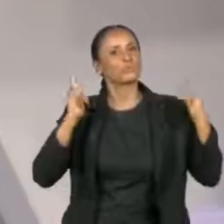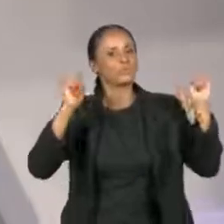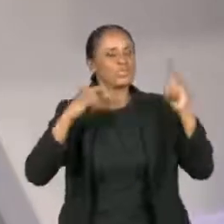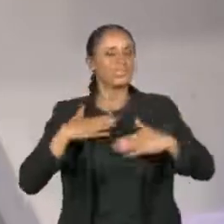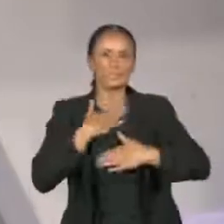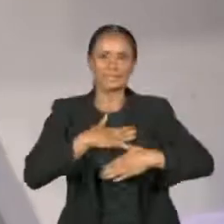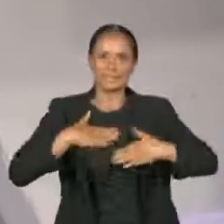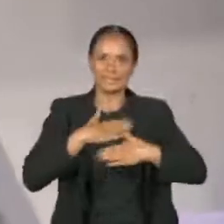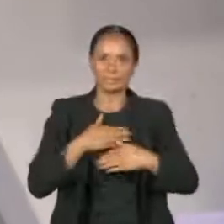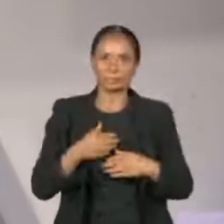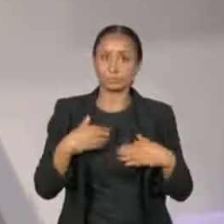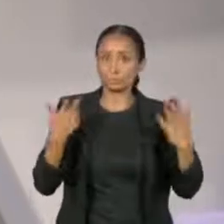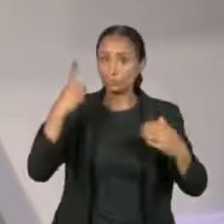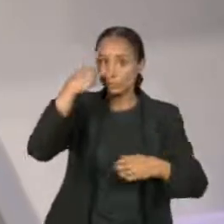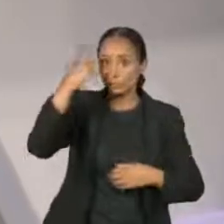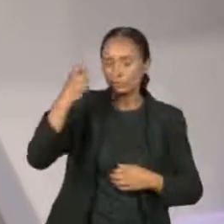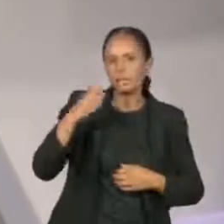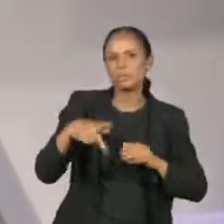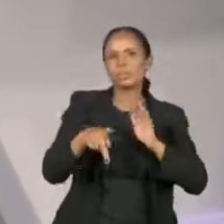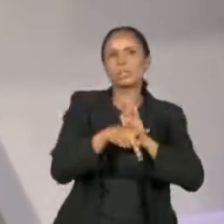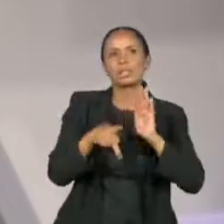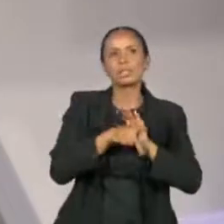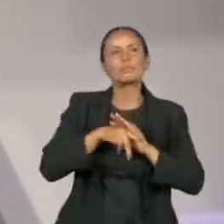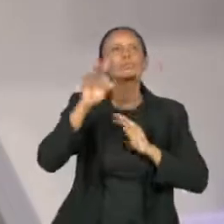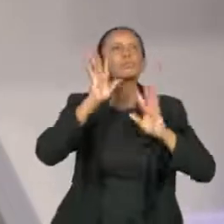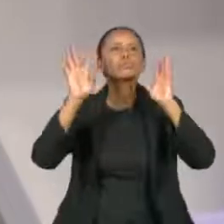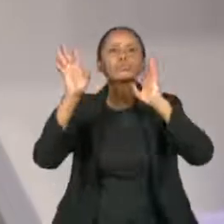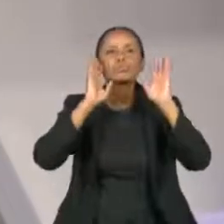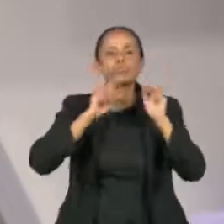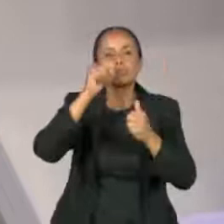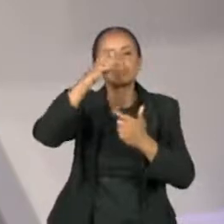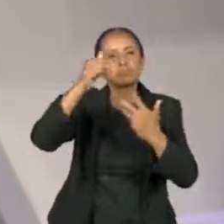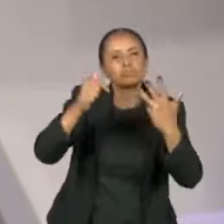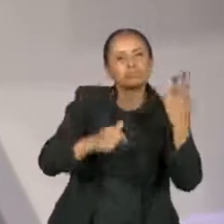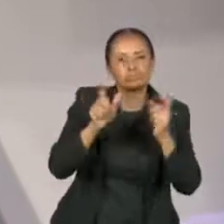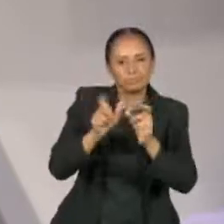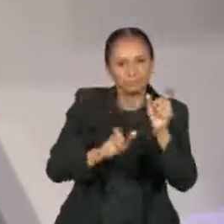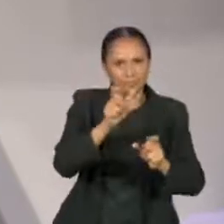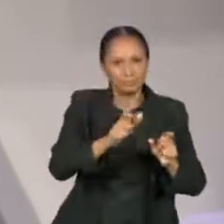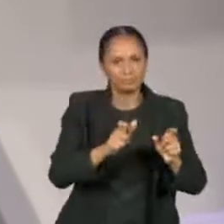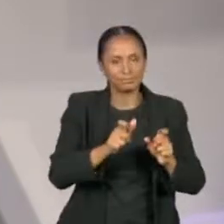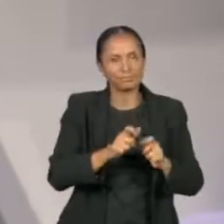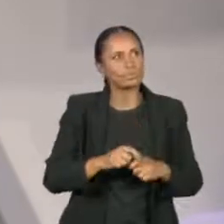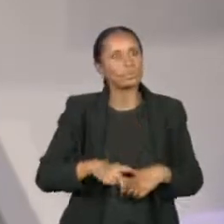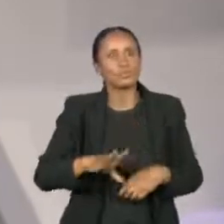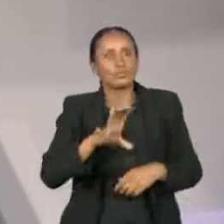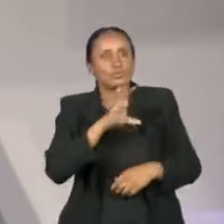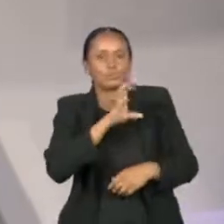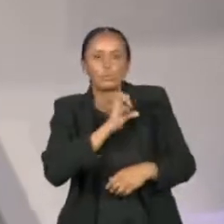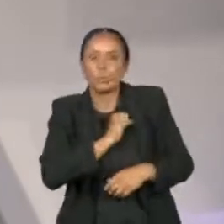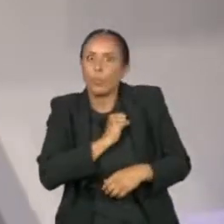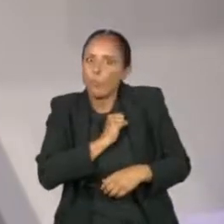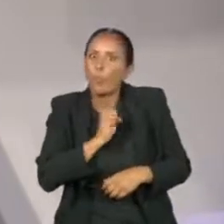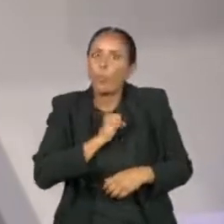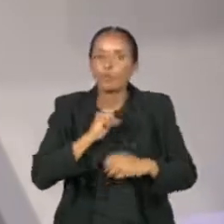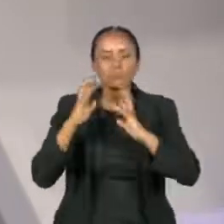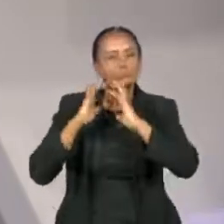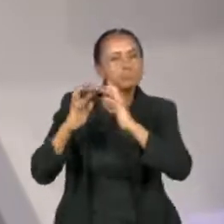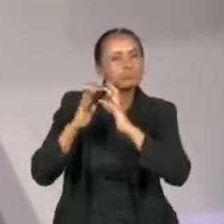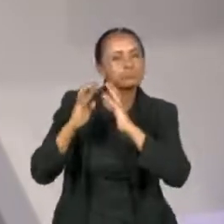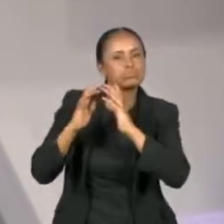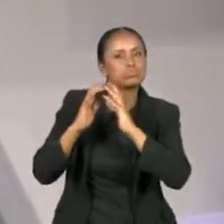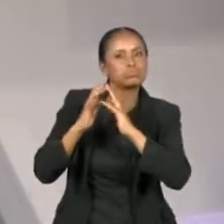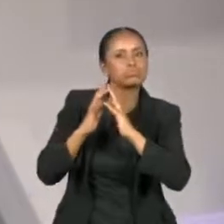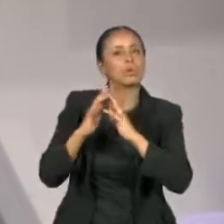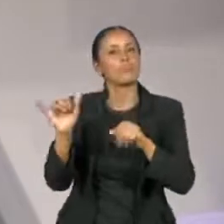A criatividade é um sonho para muita gente. Quem não gostaria de utilizar os poderosos recursos do cérebro para melhorar